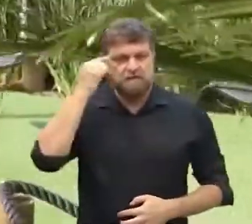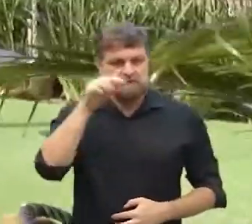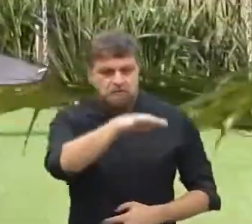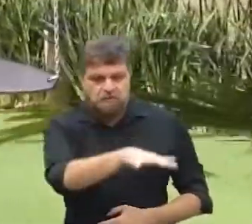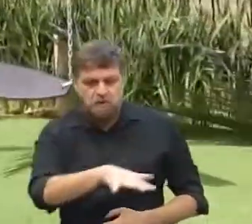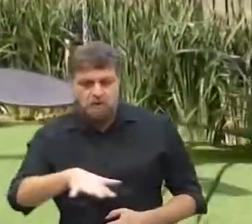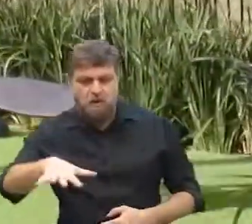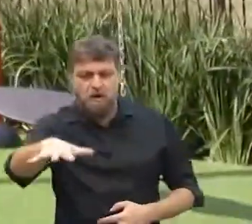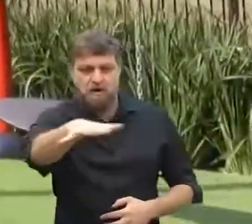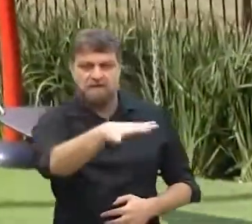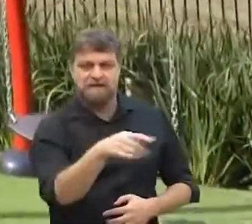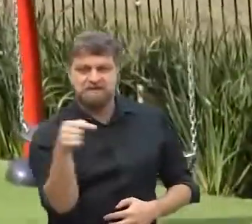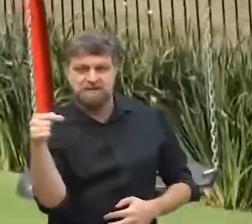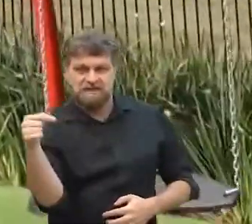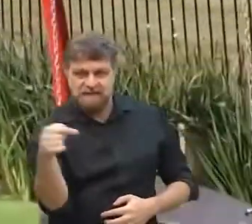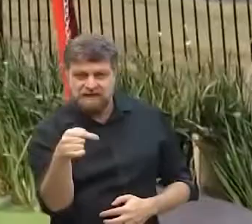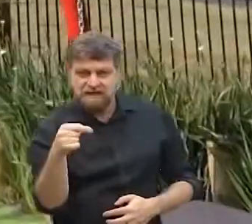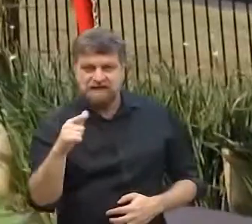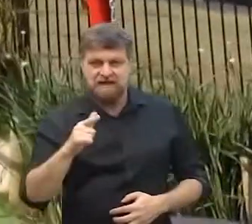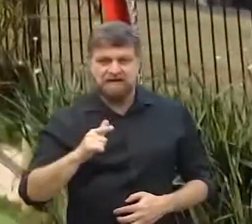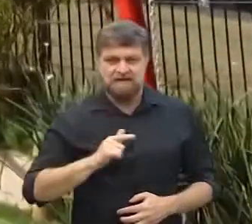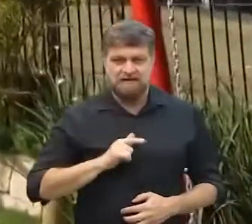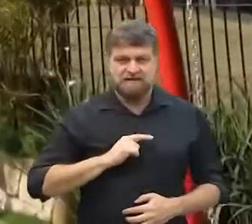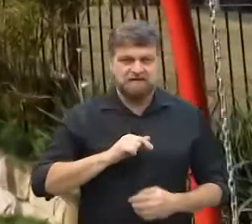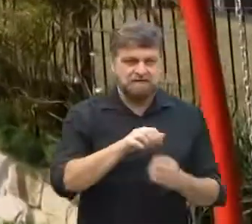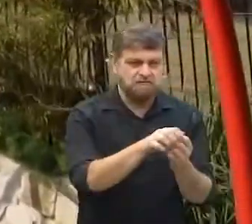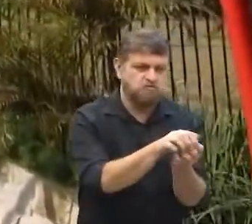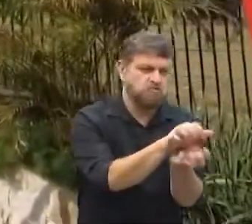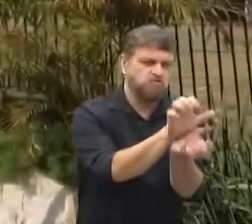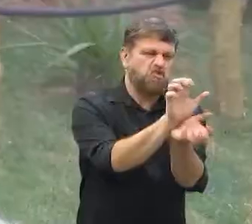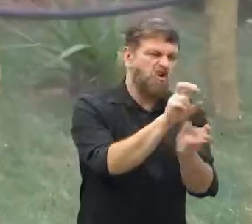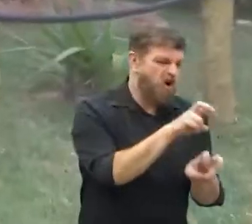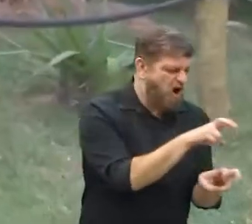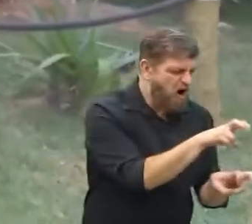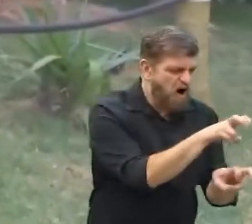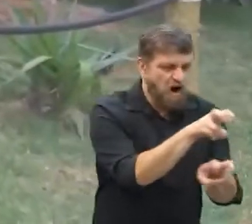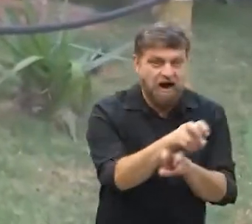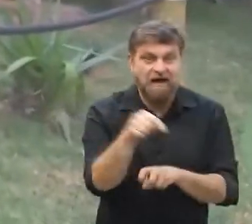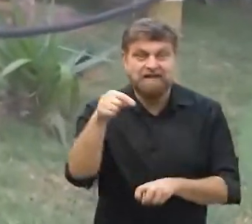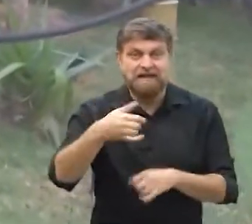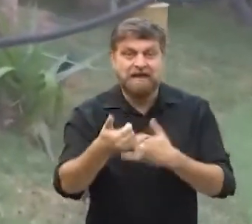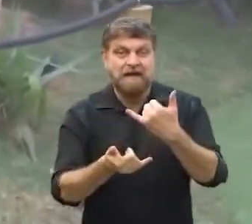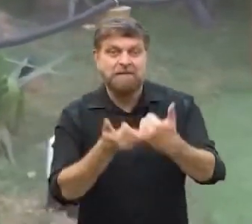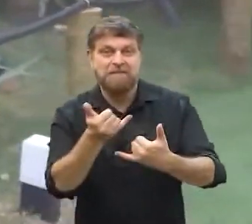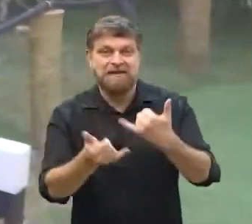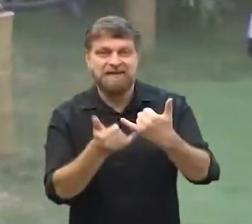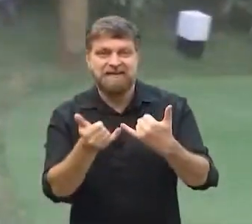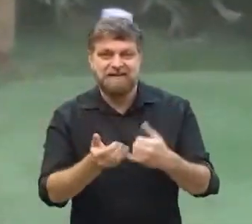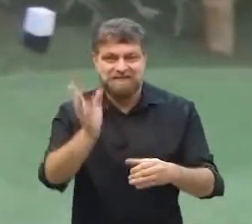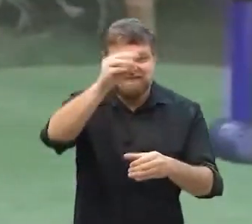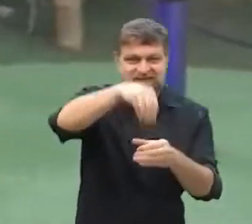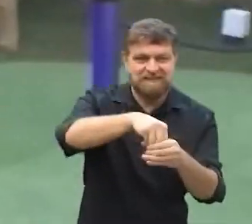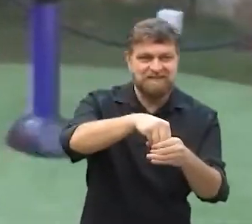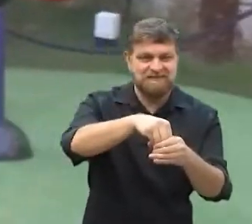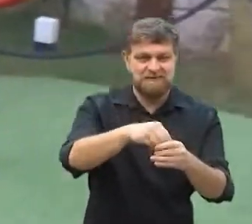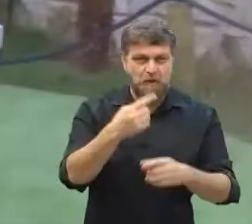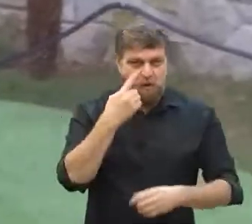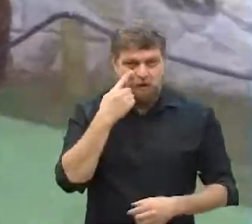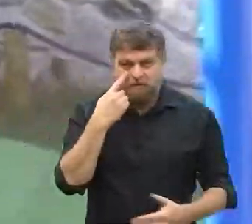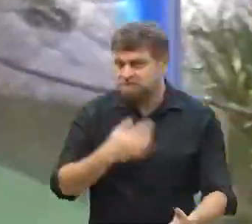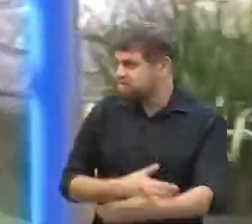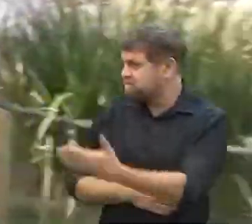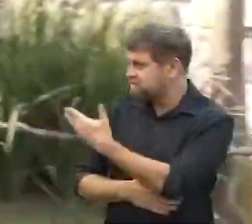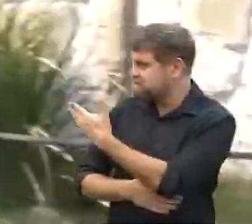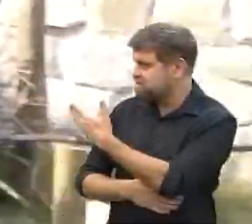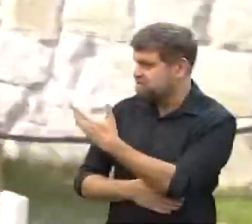ambiente colocando lá entre os vários tipos de dinossauros os brinquedos das crianças. Olha só. Então, enquanto